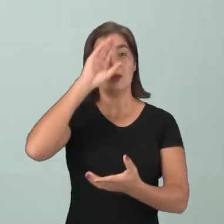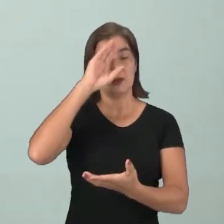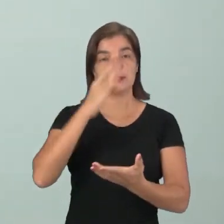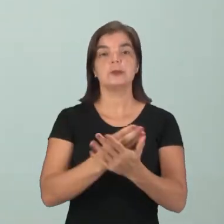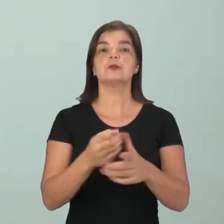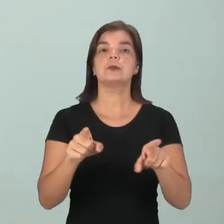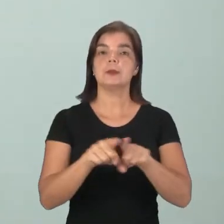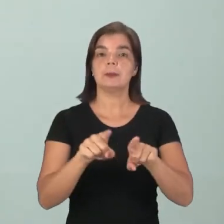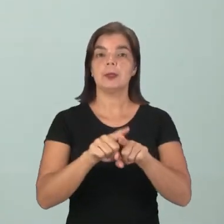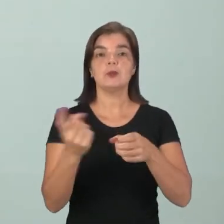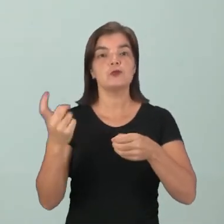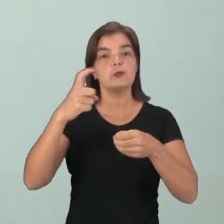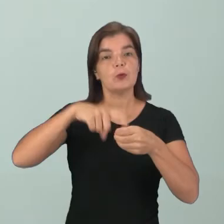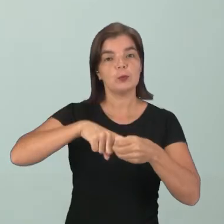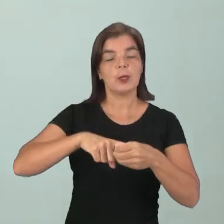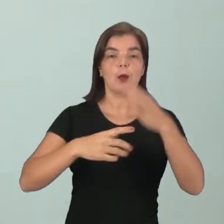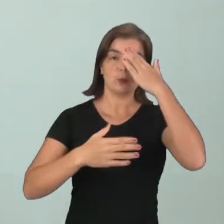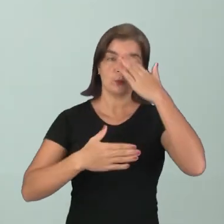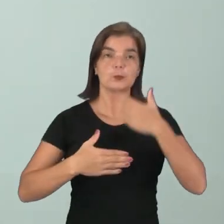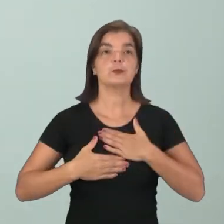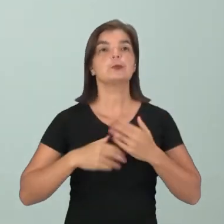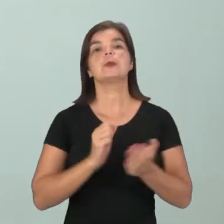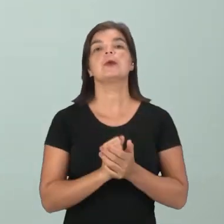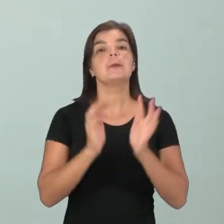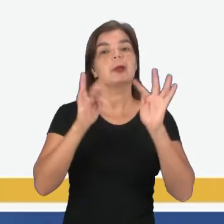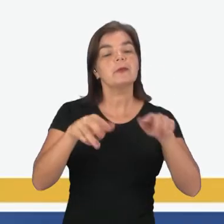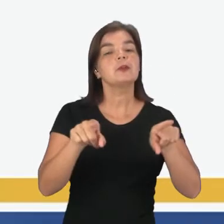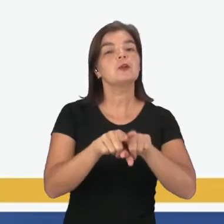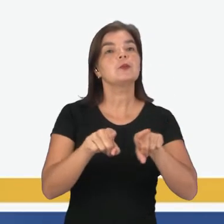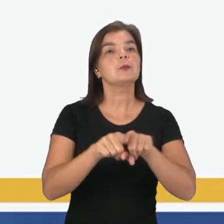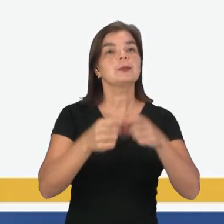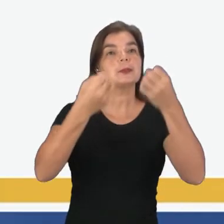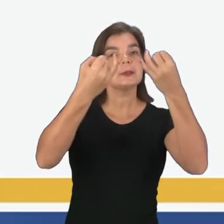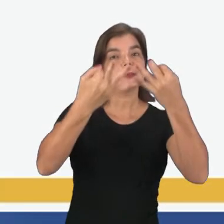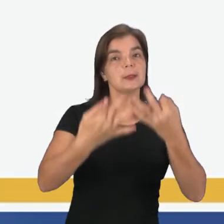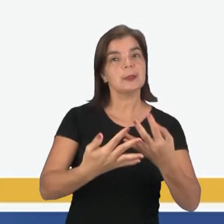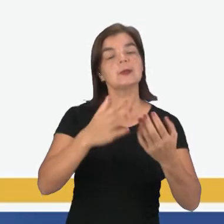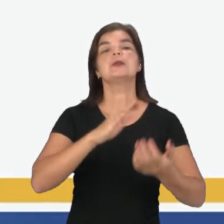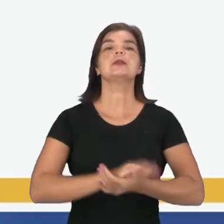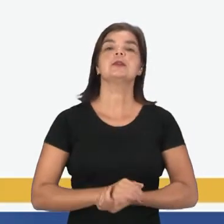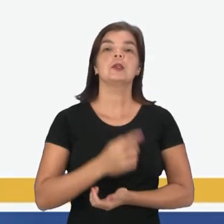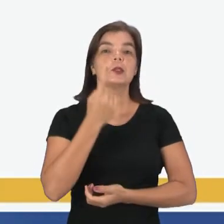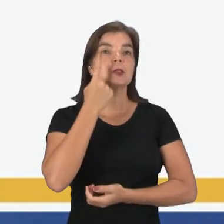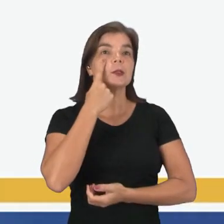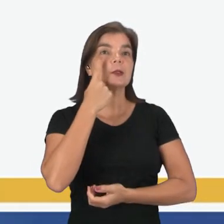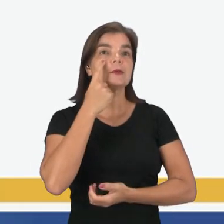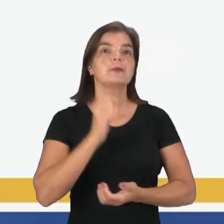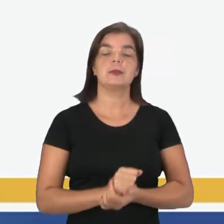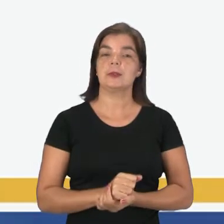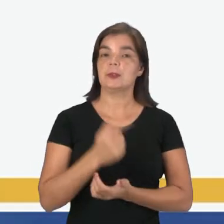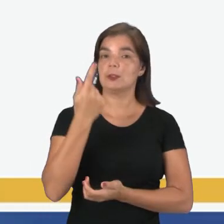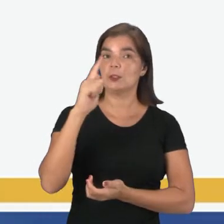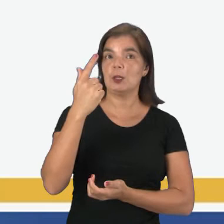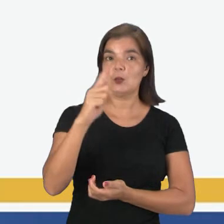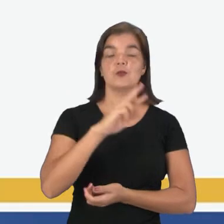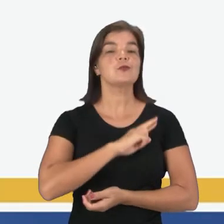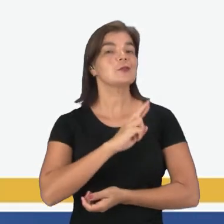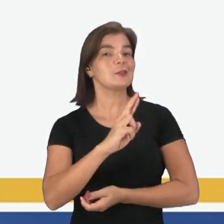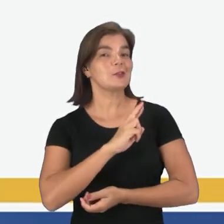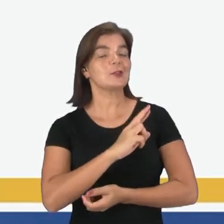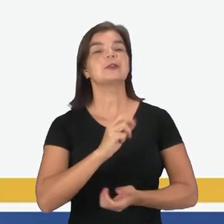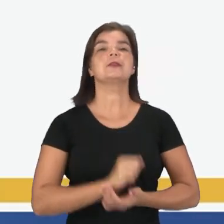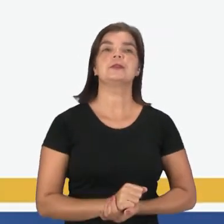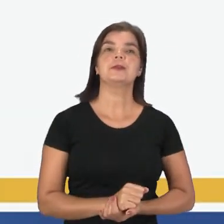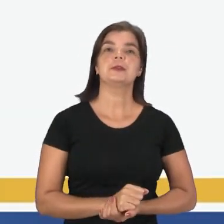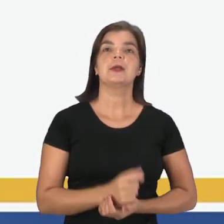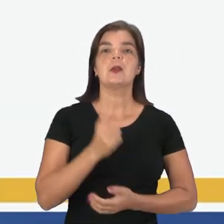na reencarnação. E agora, para a gente terminar, nós vamos dar uma olhada na geografia